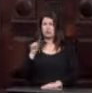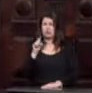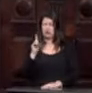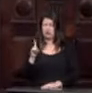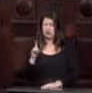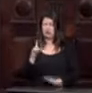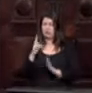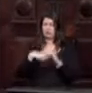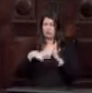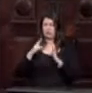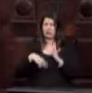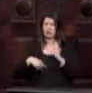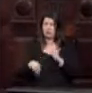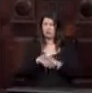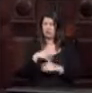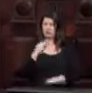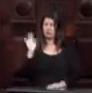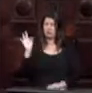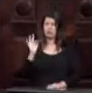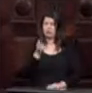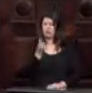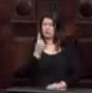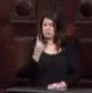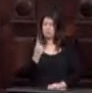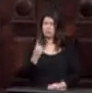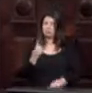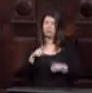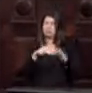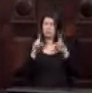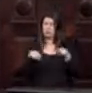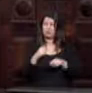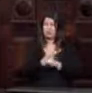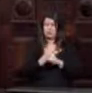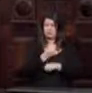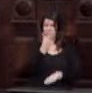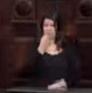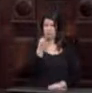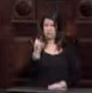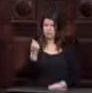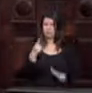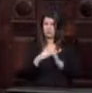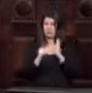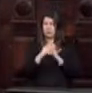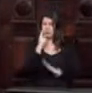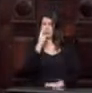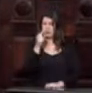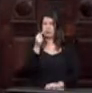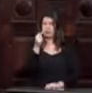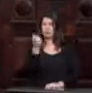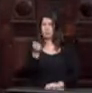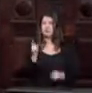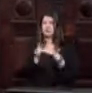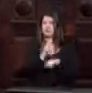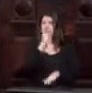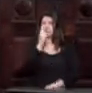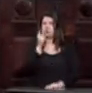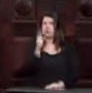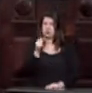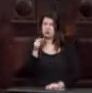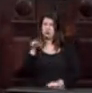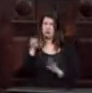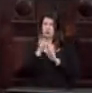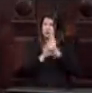Lei Complementar Federal número 101, de 4 de maio de 2000, e nos artigos 176 e 179 da Constituição